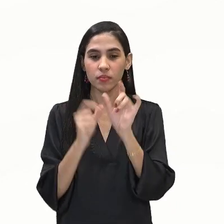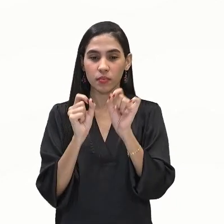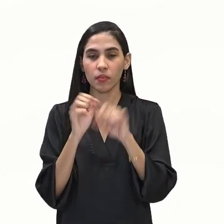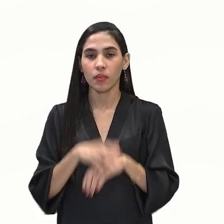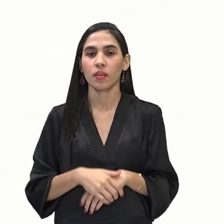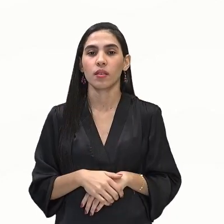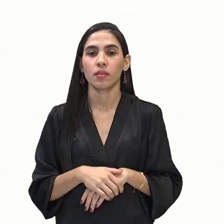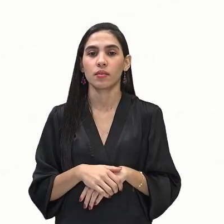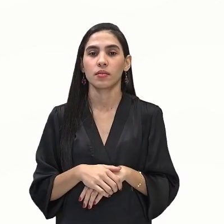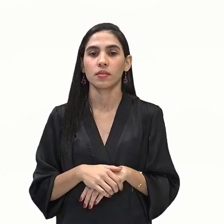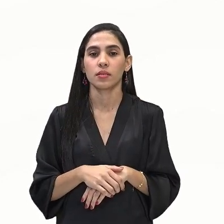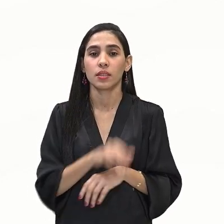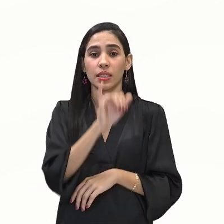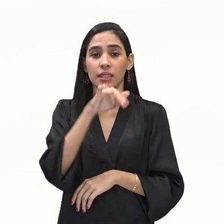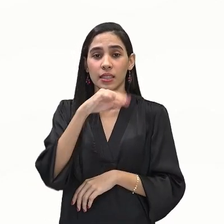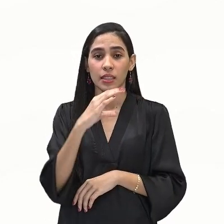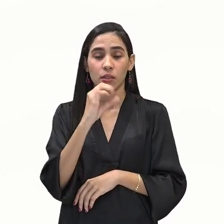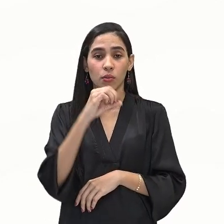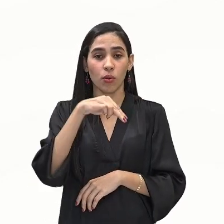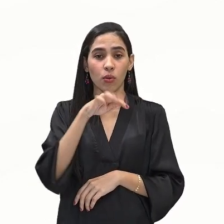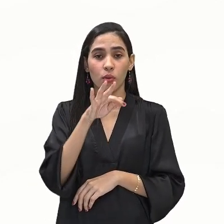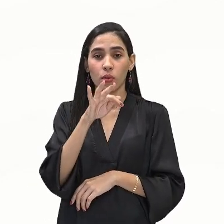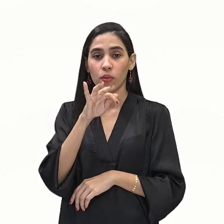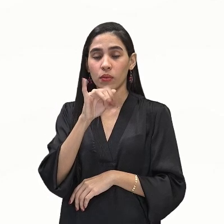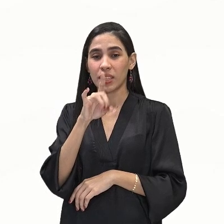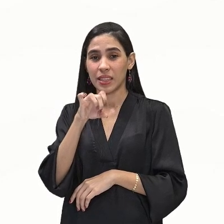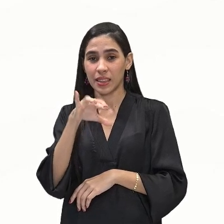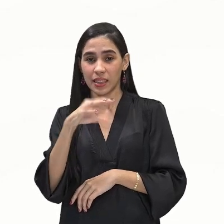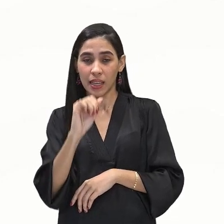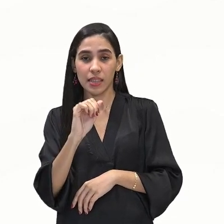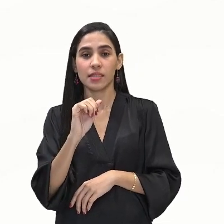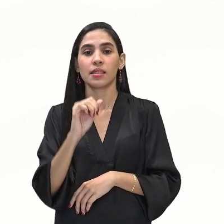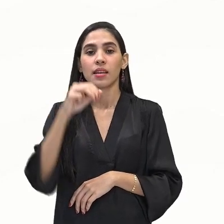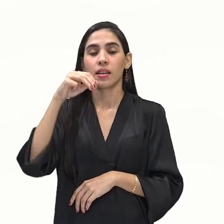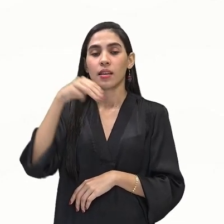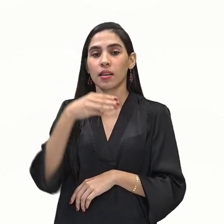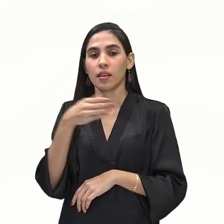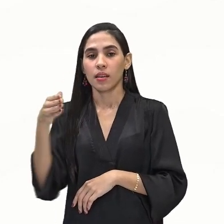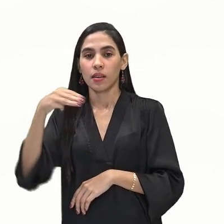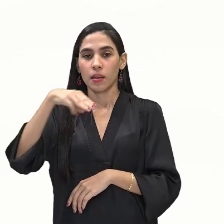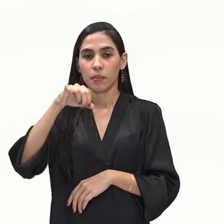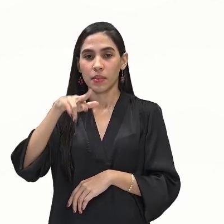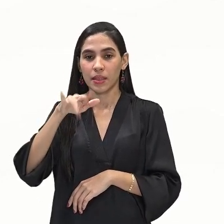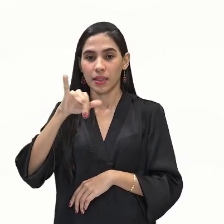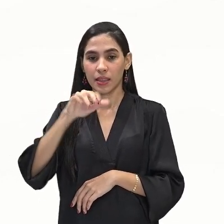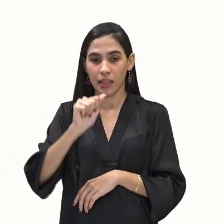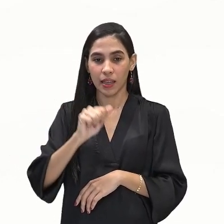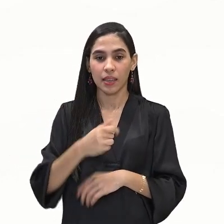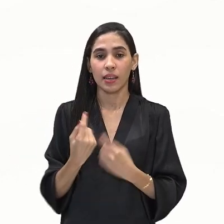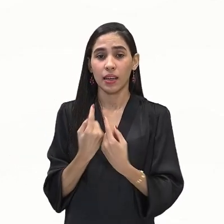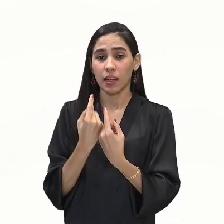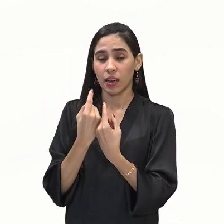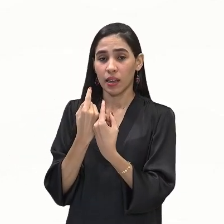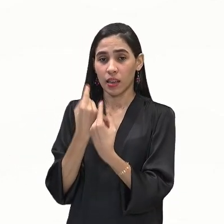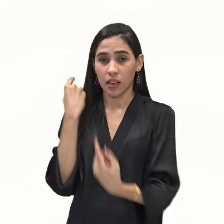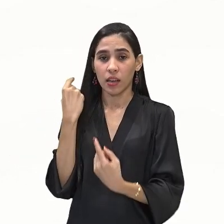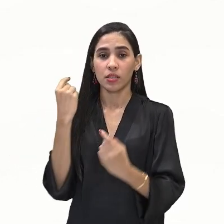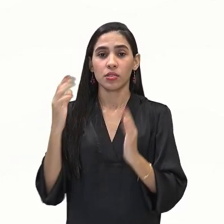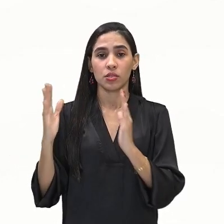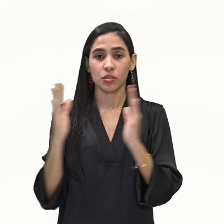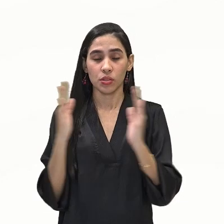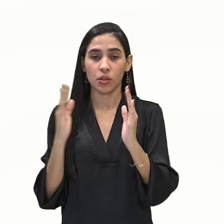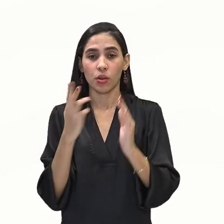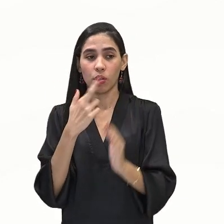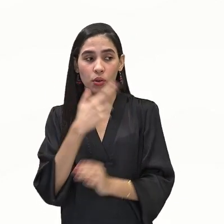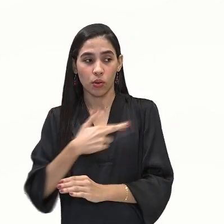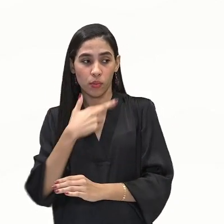a Inconfidência Mineira, que ocorreu, assim, alguns anos antes do romantismo, né? Movimento de